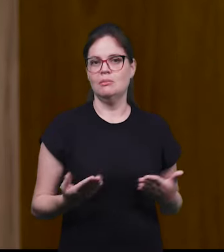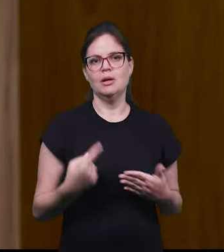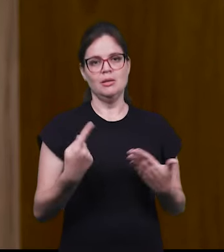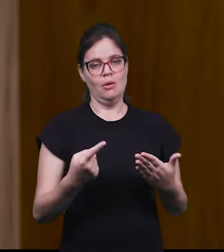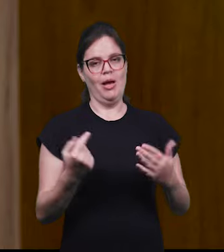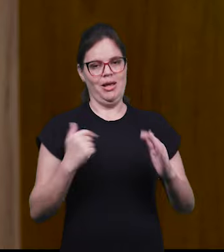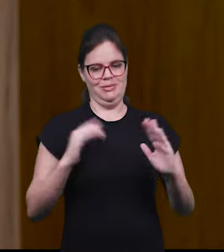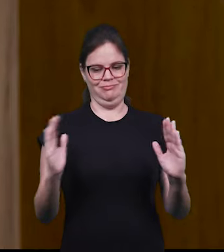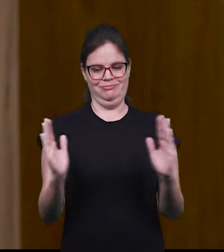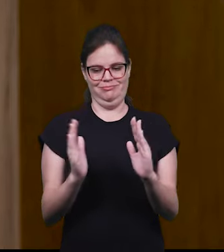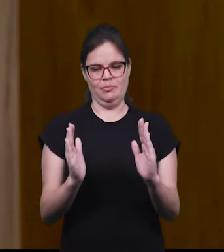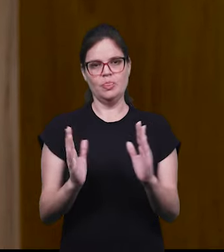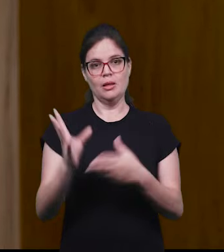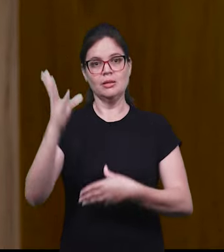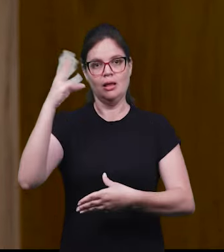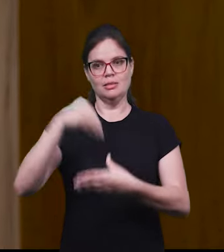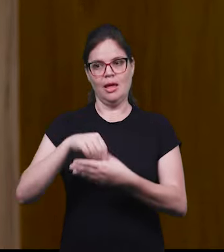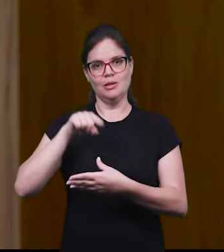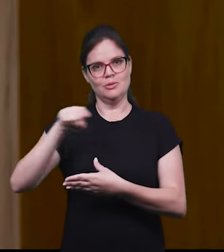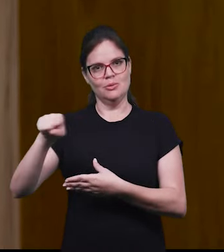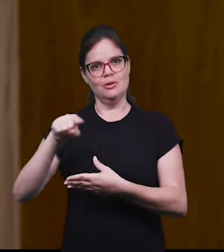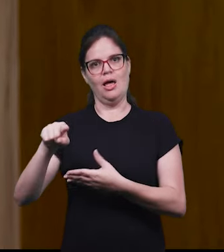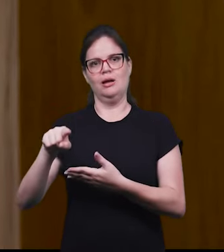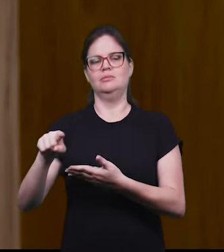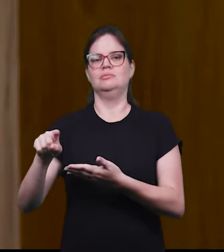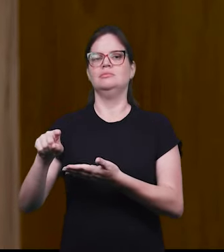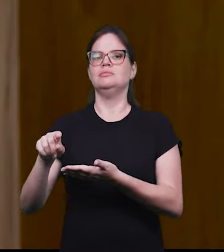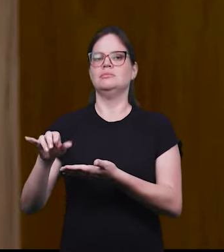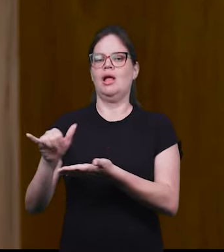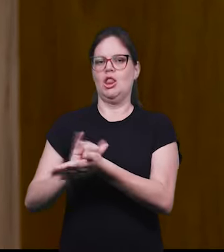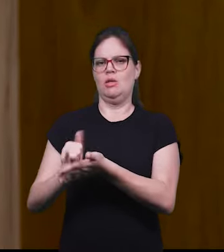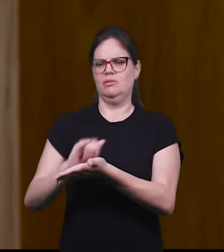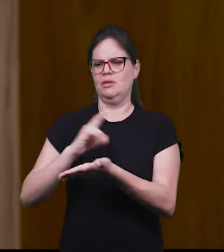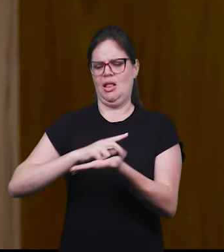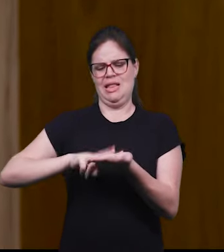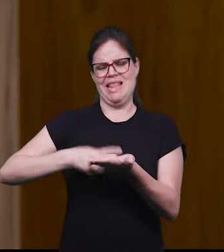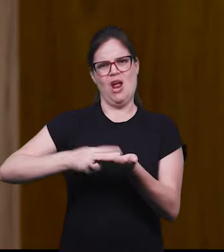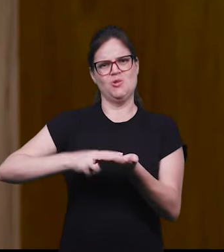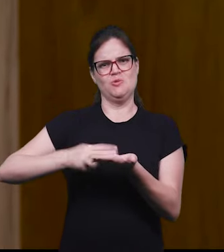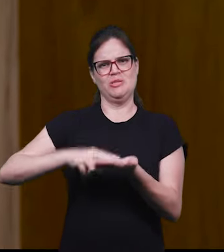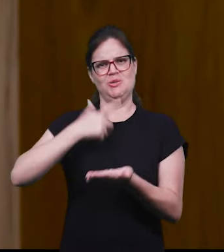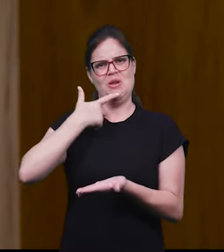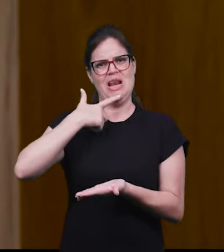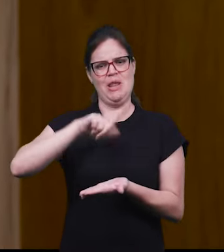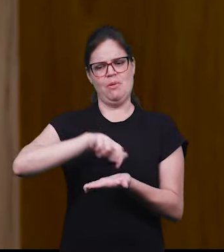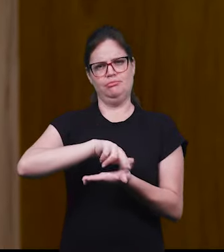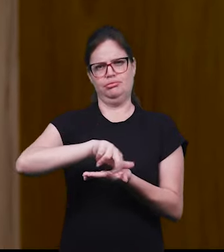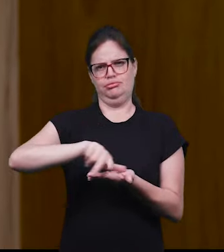esse cilindro tem uma cópia dele nas Nações Unidas, traduzido em vários idiomas,